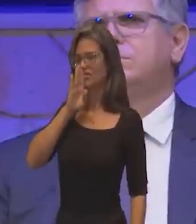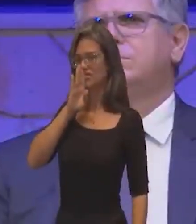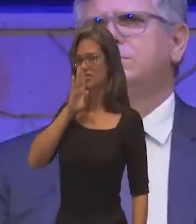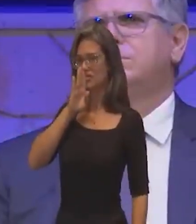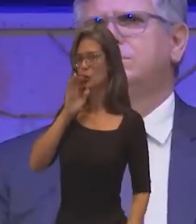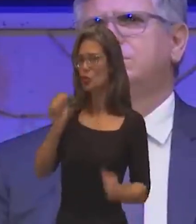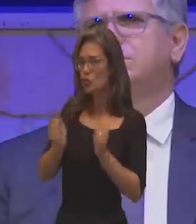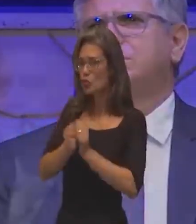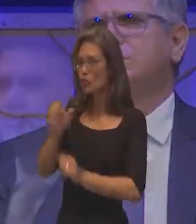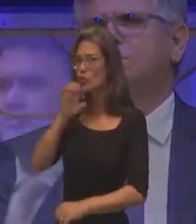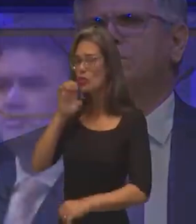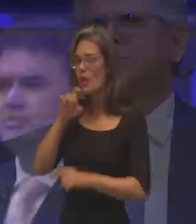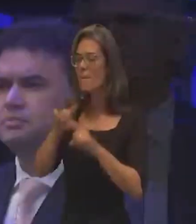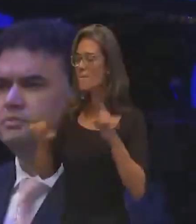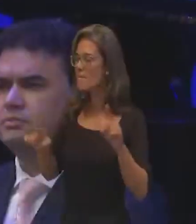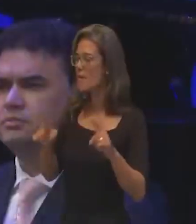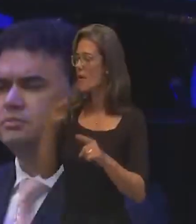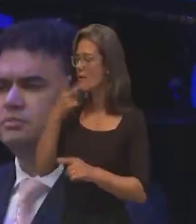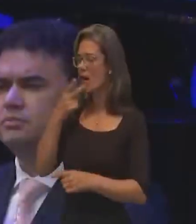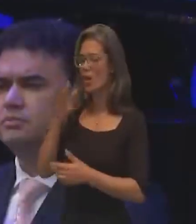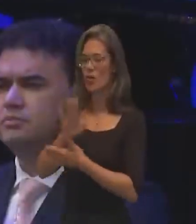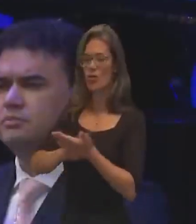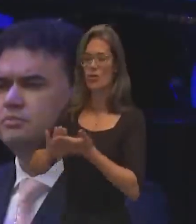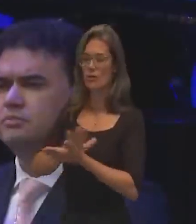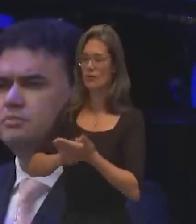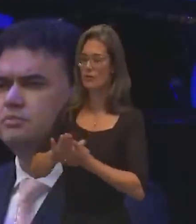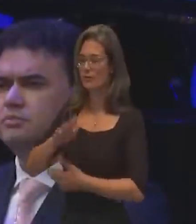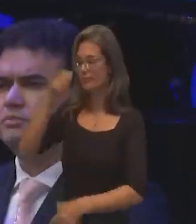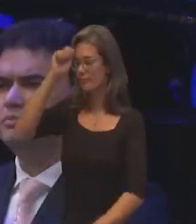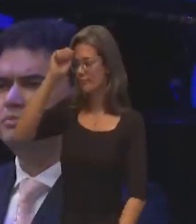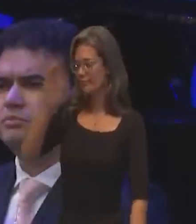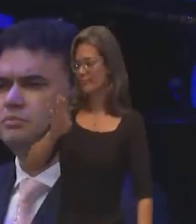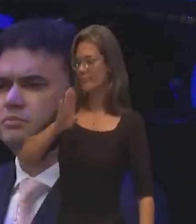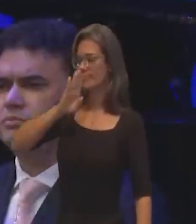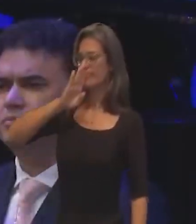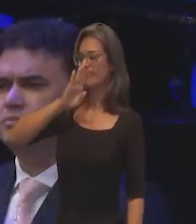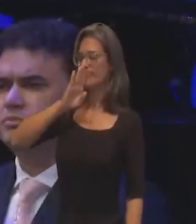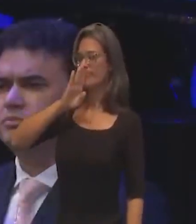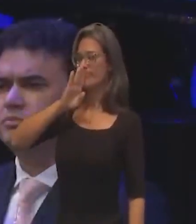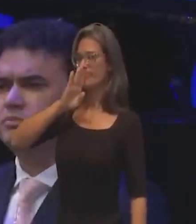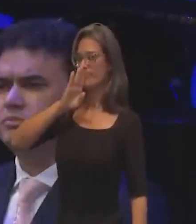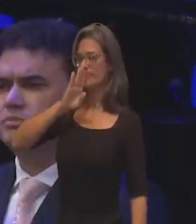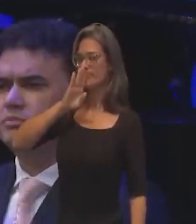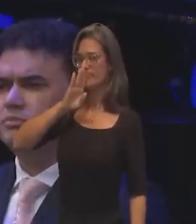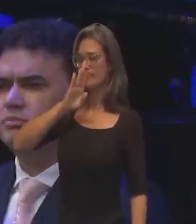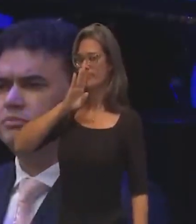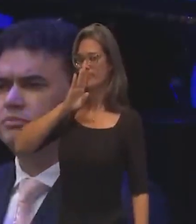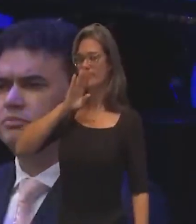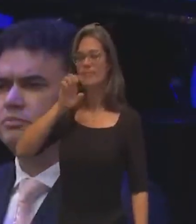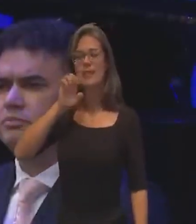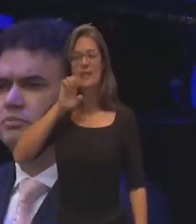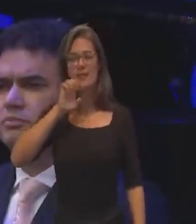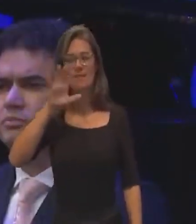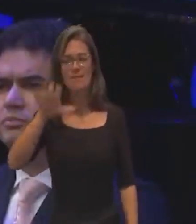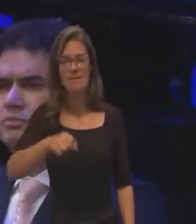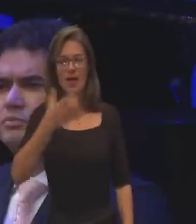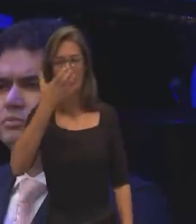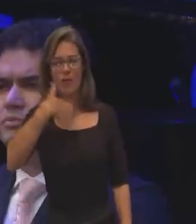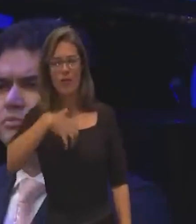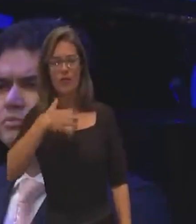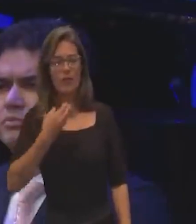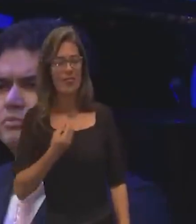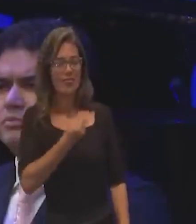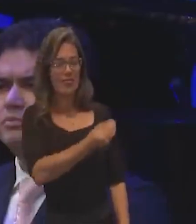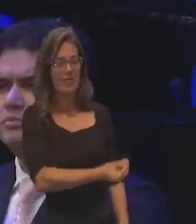expressão no hebraico, mas ele se omitiu na sua posição de guardião, e Eva pega do fruto, e ela come, e ela também dá ao